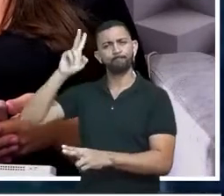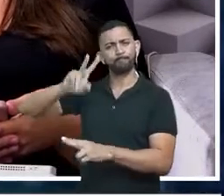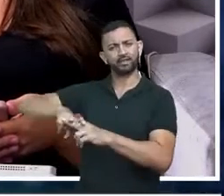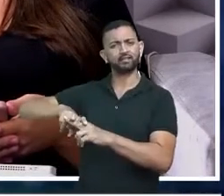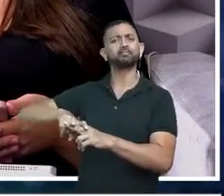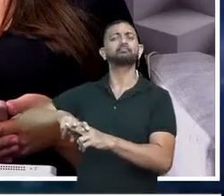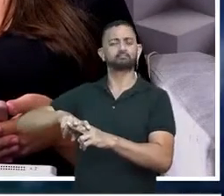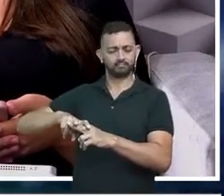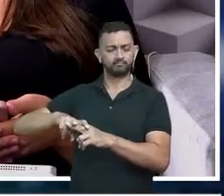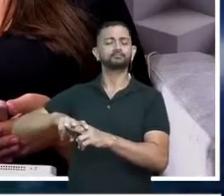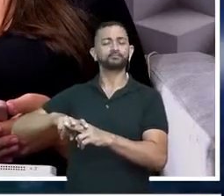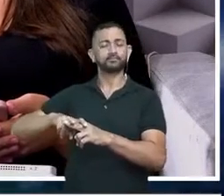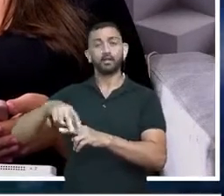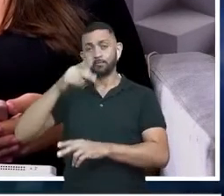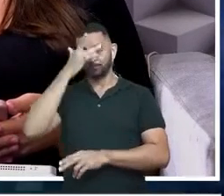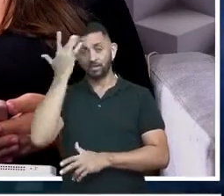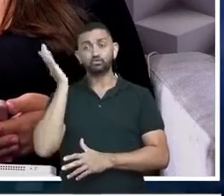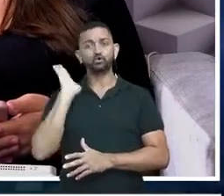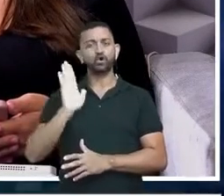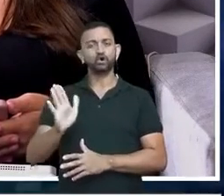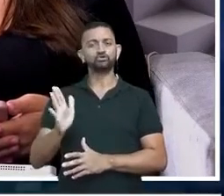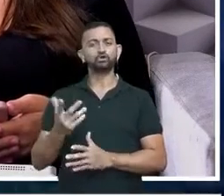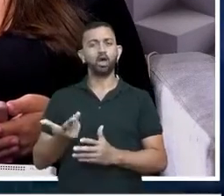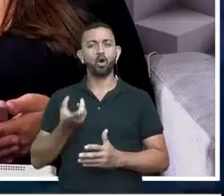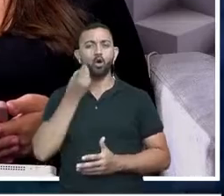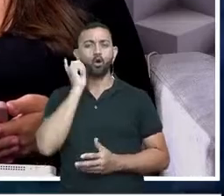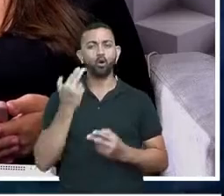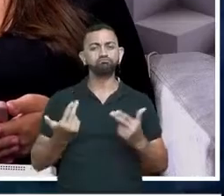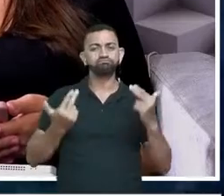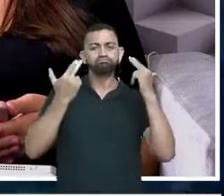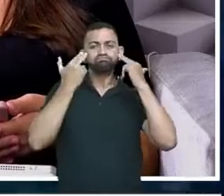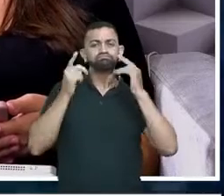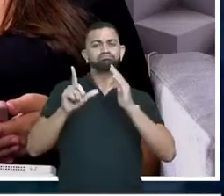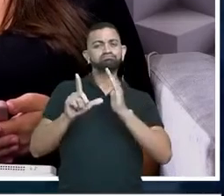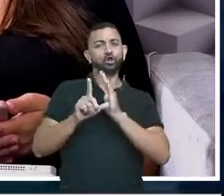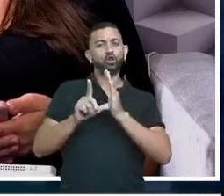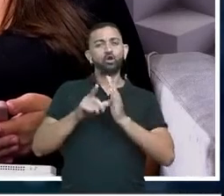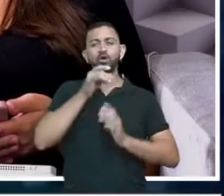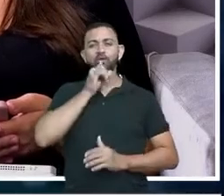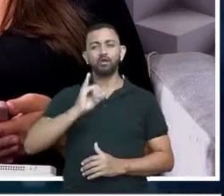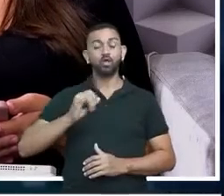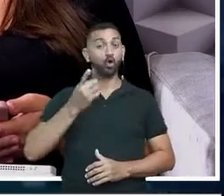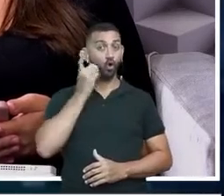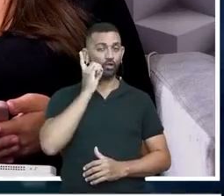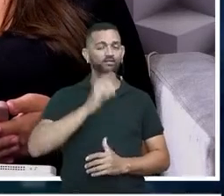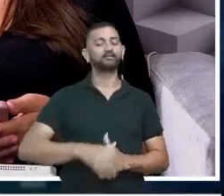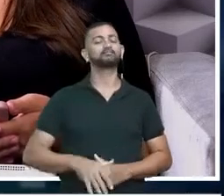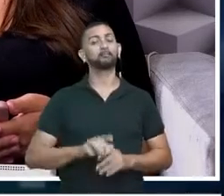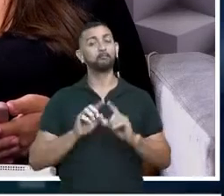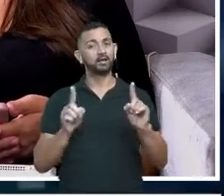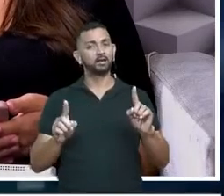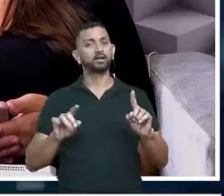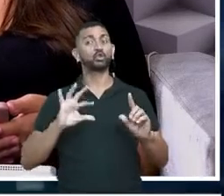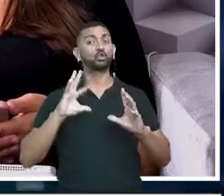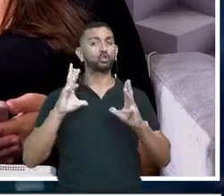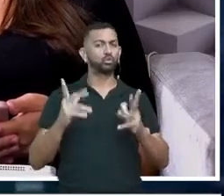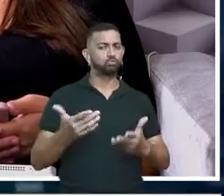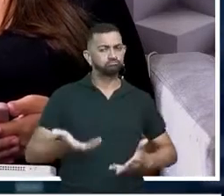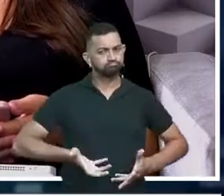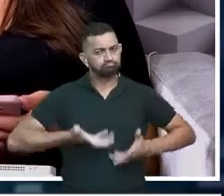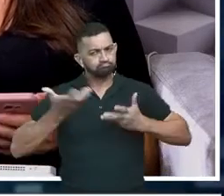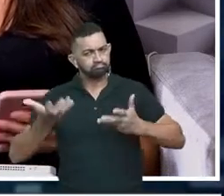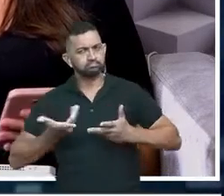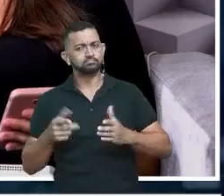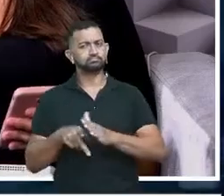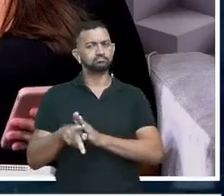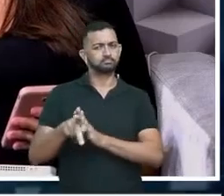busca de prender inicialmente não é as pessoas envolvidas no assalto a Joalheria no Imperial Shopping ontem é claro que toda a